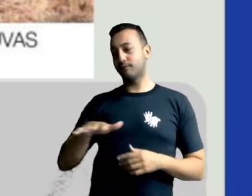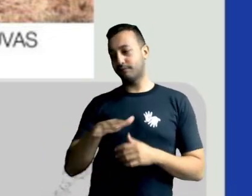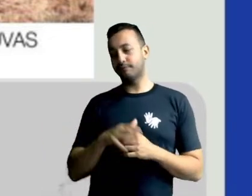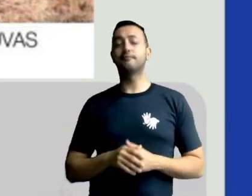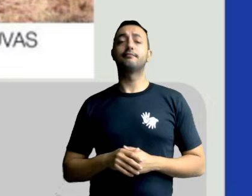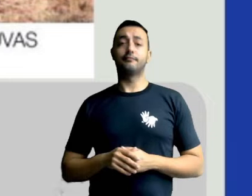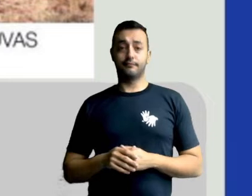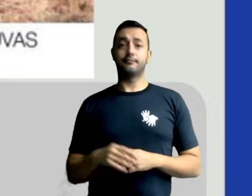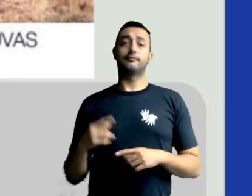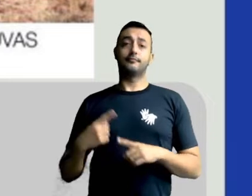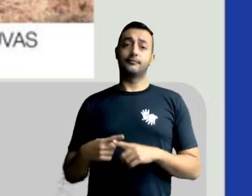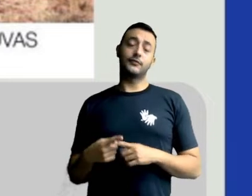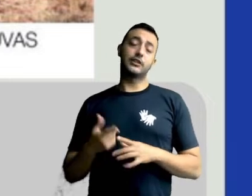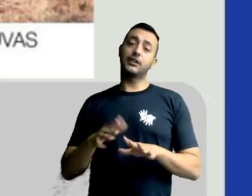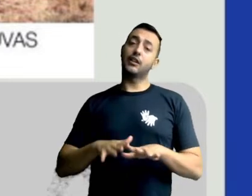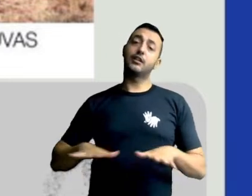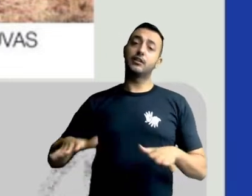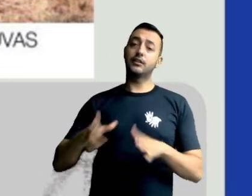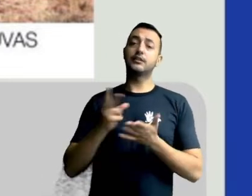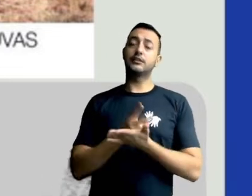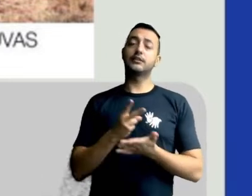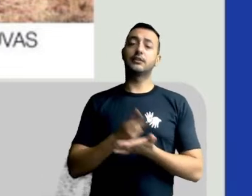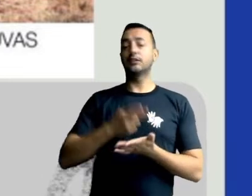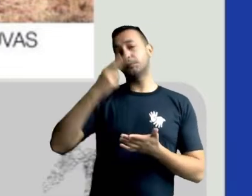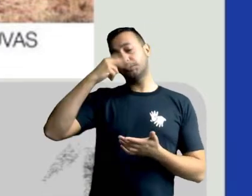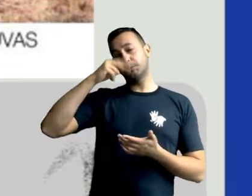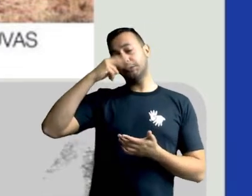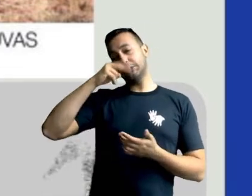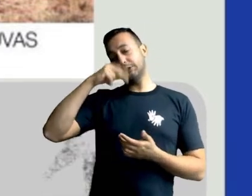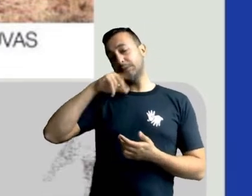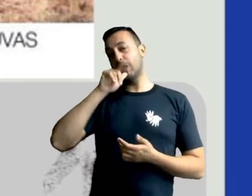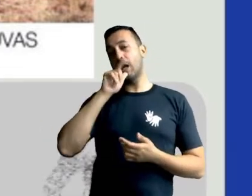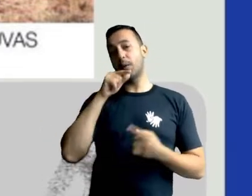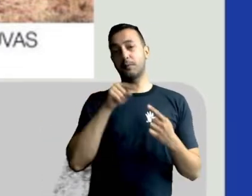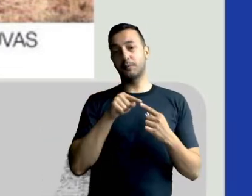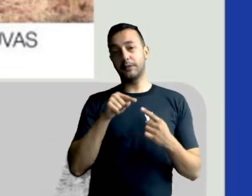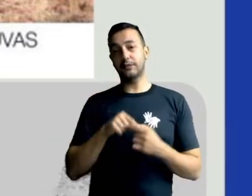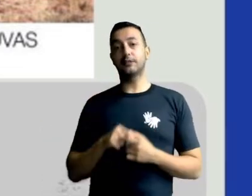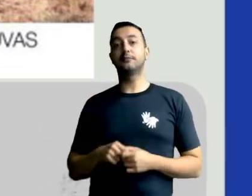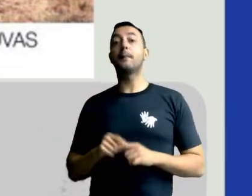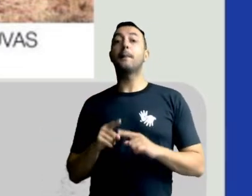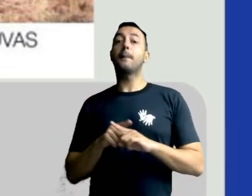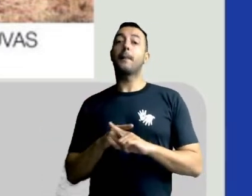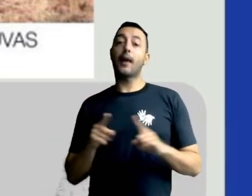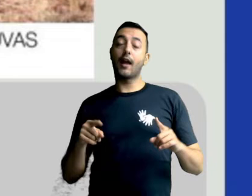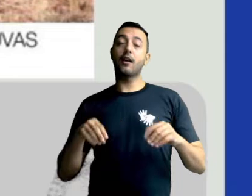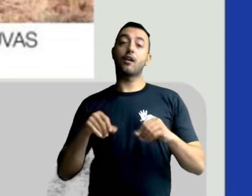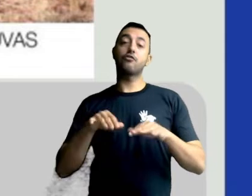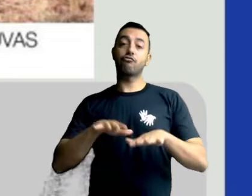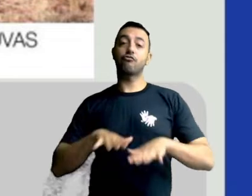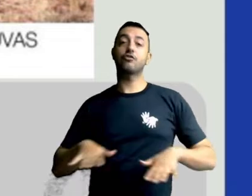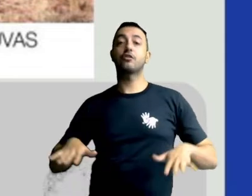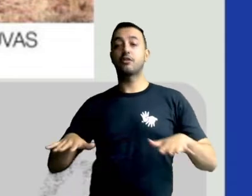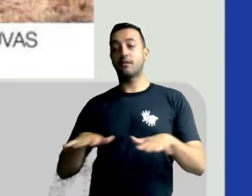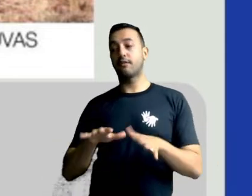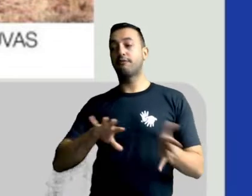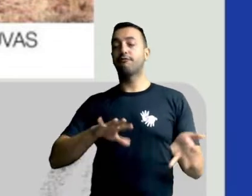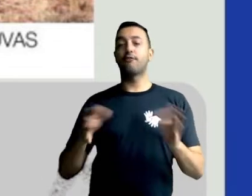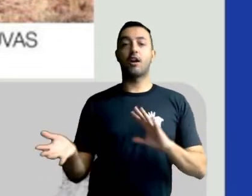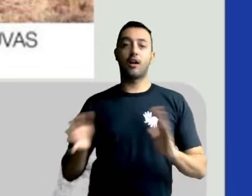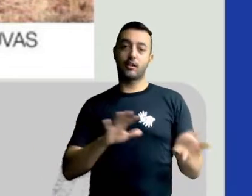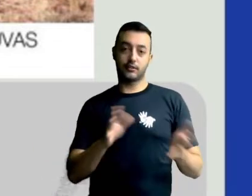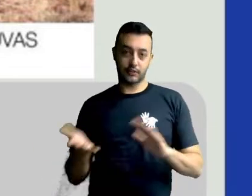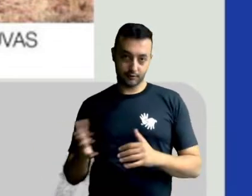aquático. Porque o ambiente aquático está sempre ali, geralmente é aquela mesma temperatura ali da água. Mas no ambiente terrestre, ele